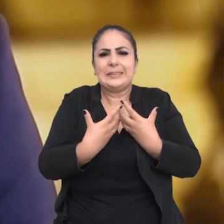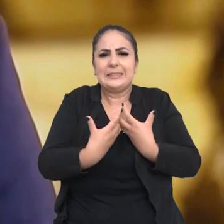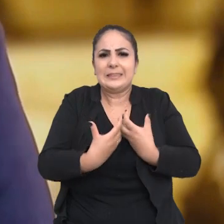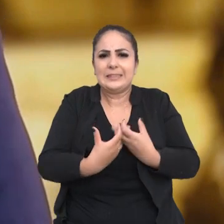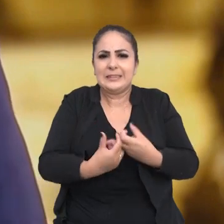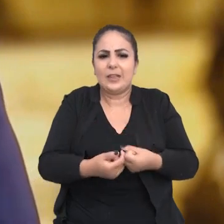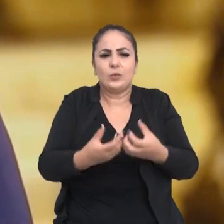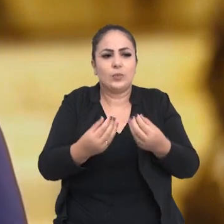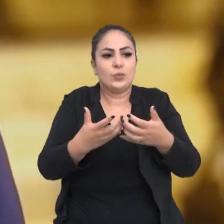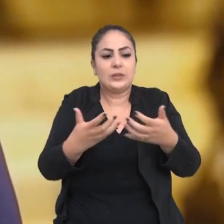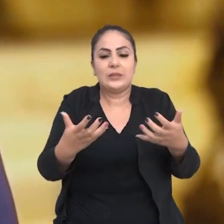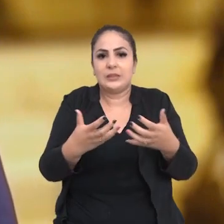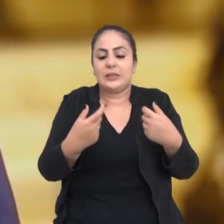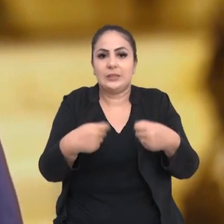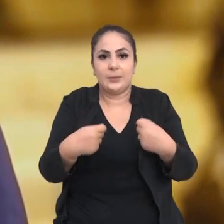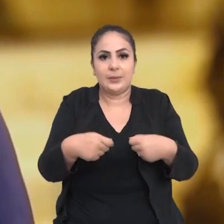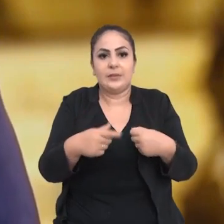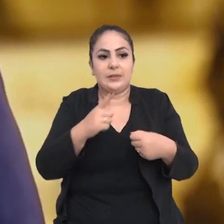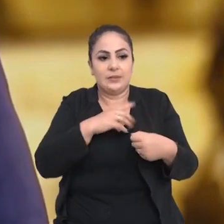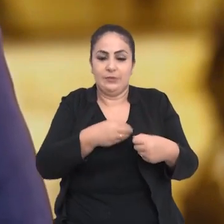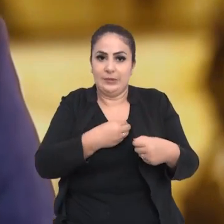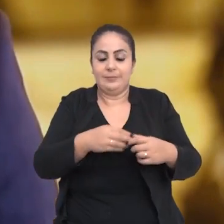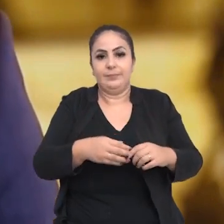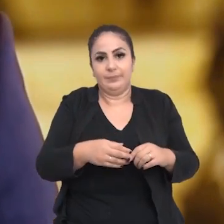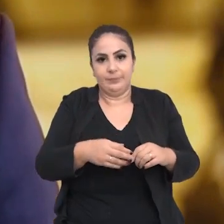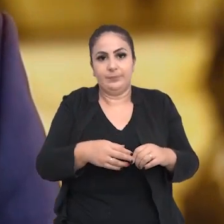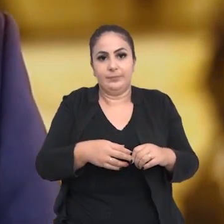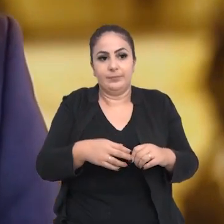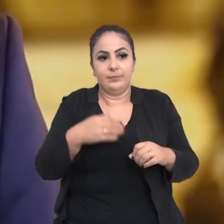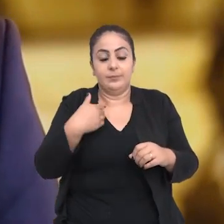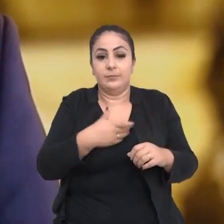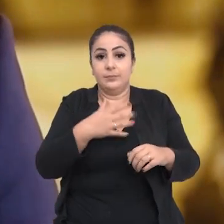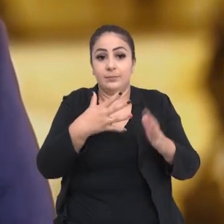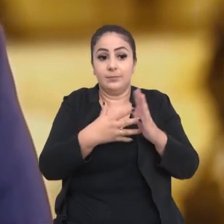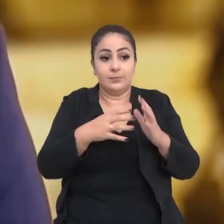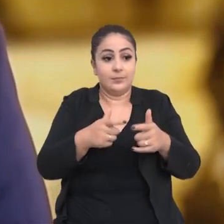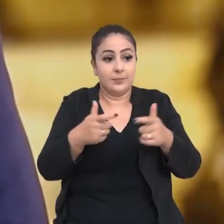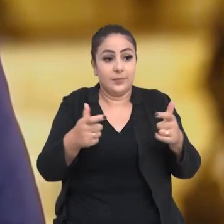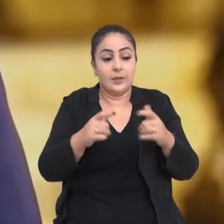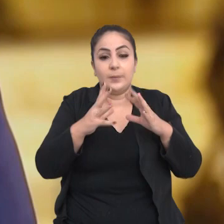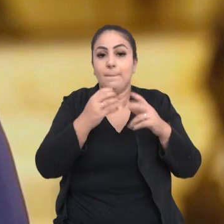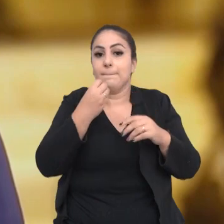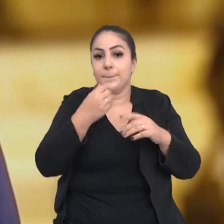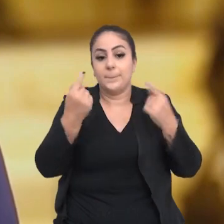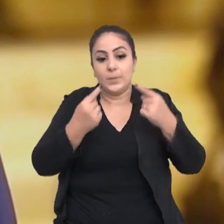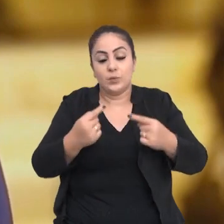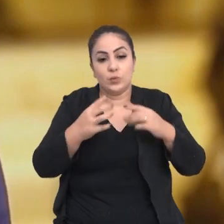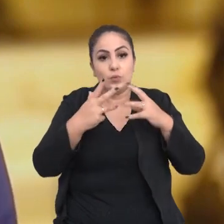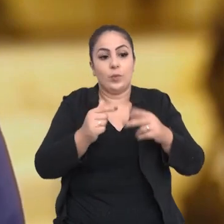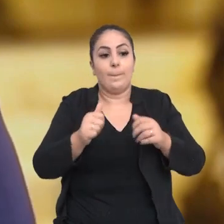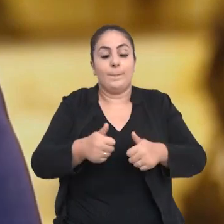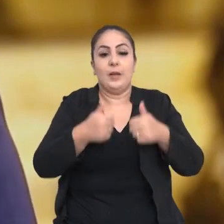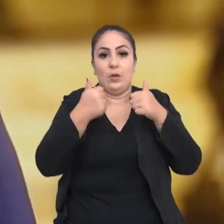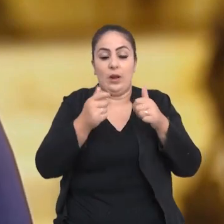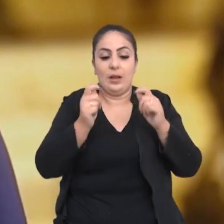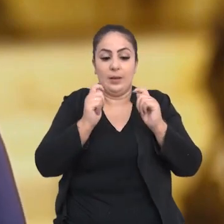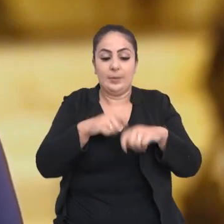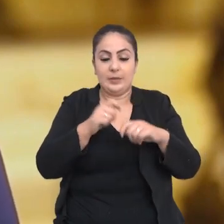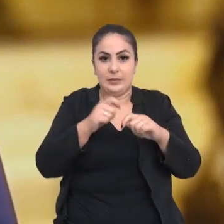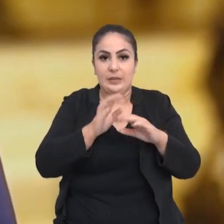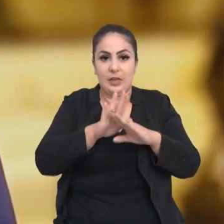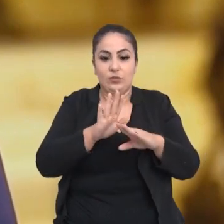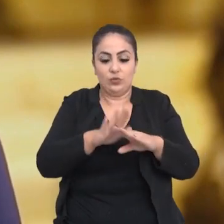exaustos pela enorme demanda que eles estão enfrentando. A nossa rede é ampla e é bem estruturada, e melhorar a capacidade